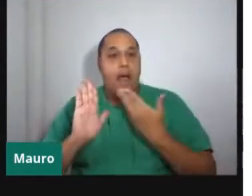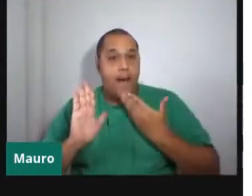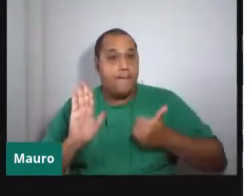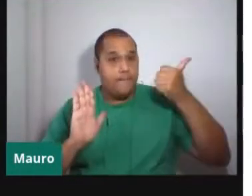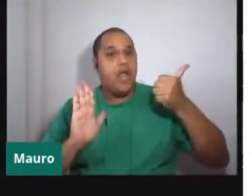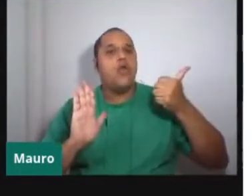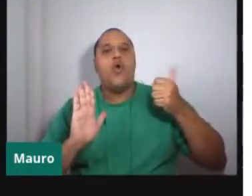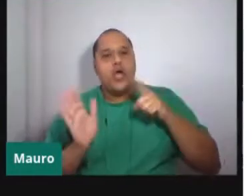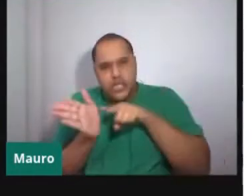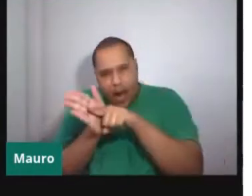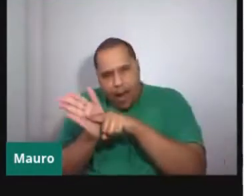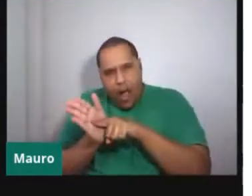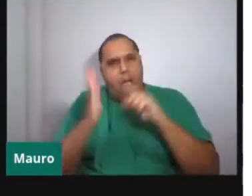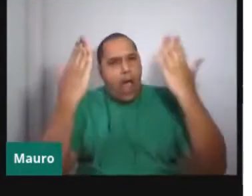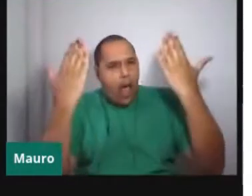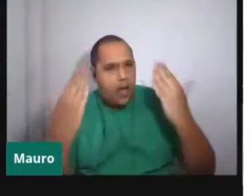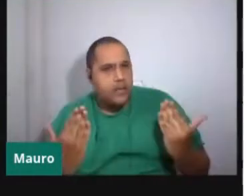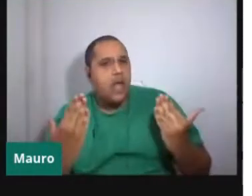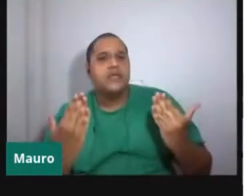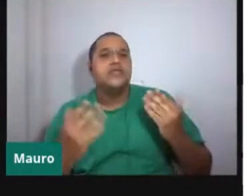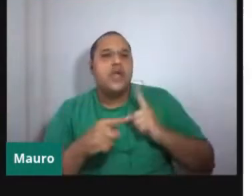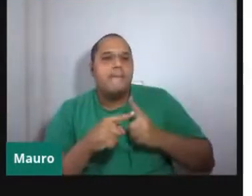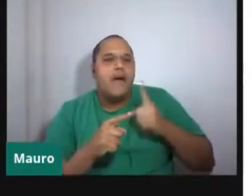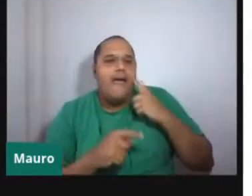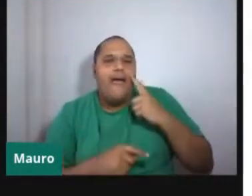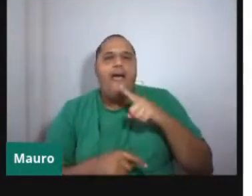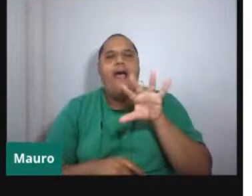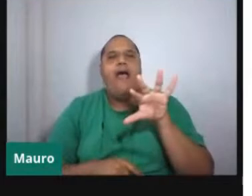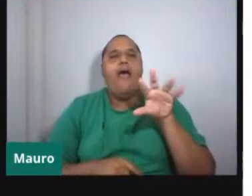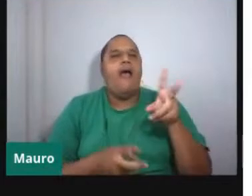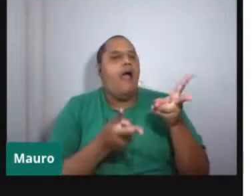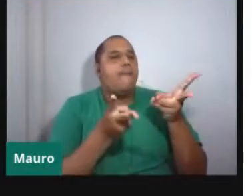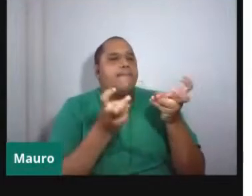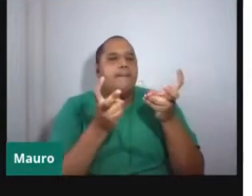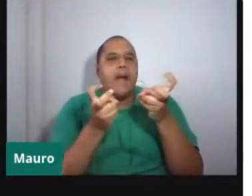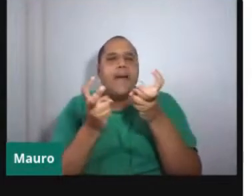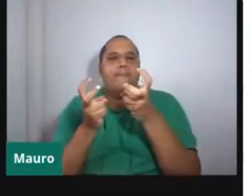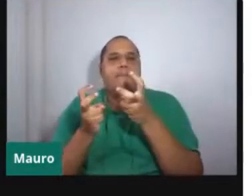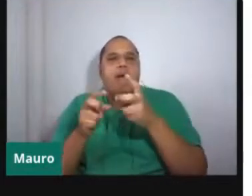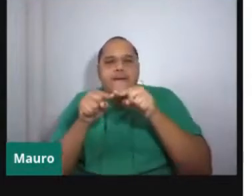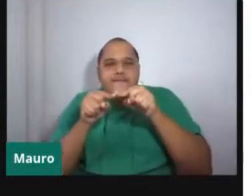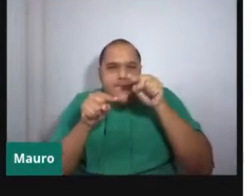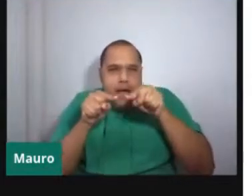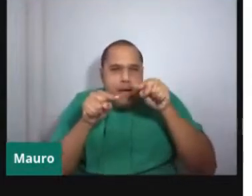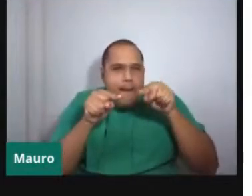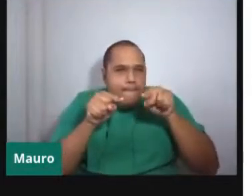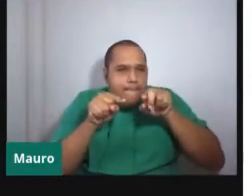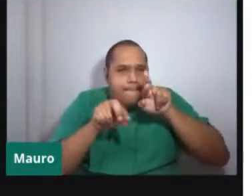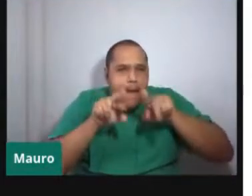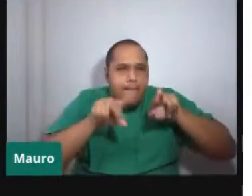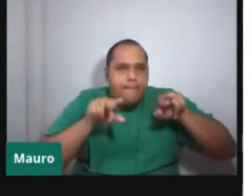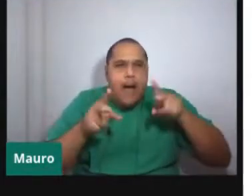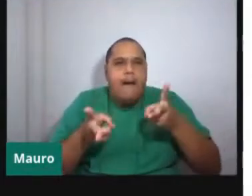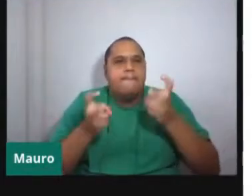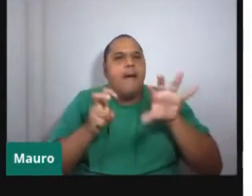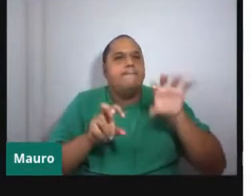análises tradicionais, porque elas capturam mudanças pequenas, sutis, no padrão de ativação cerebral. Por quê? Porque elas fazem